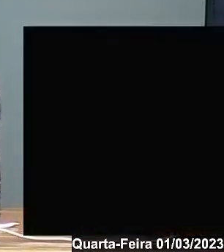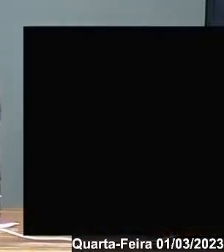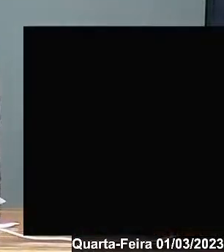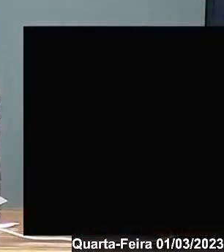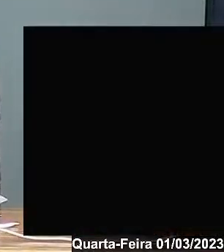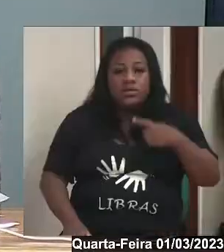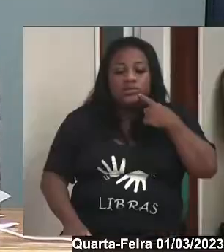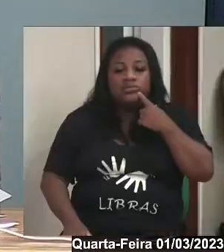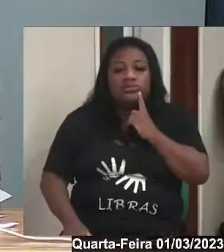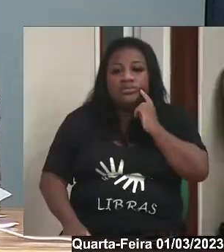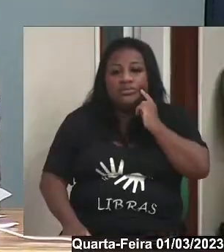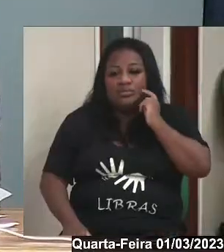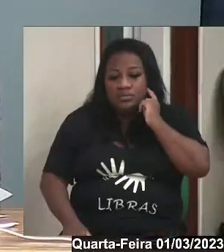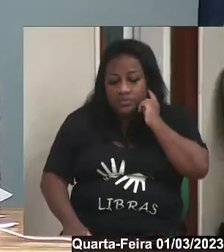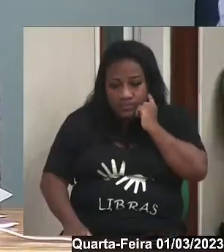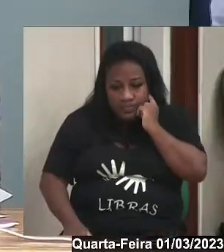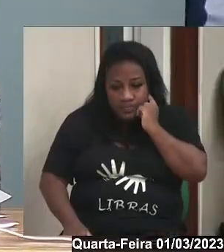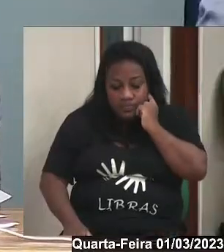sessão ordinária,